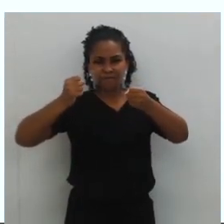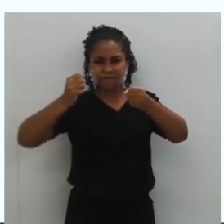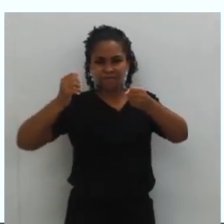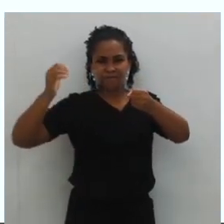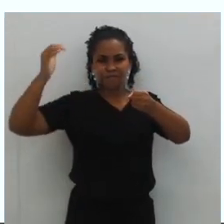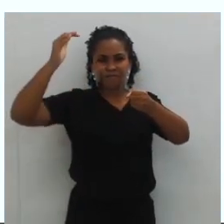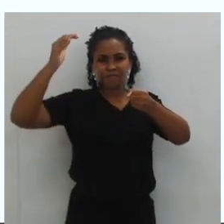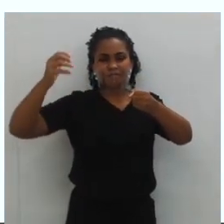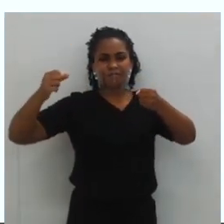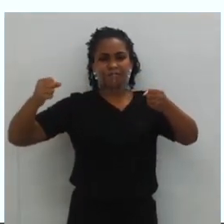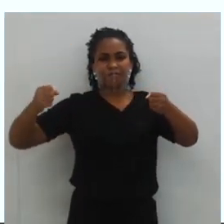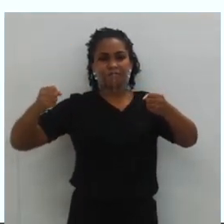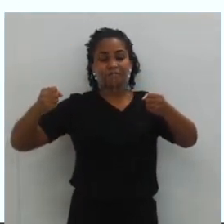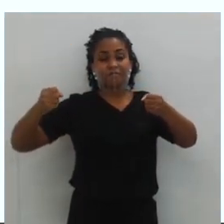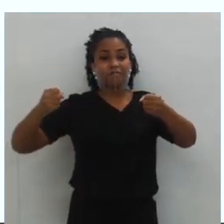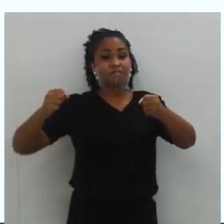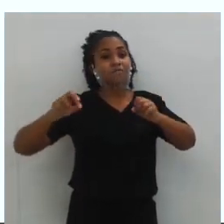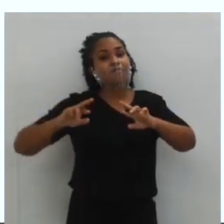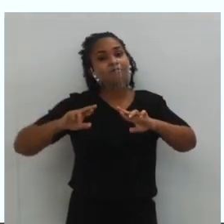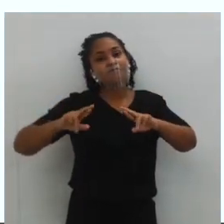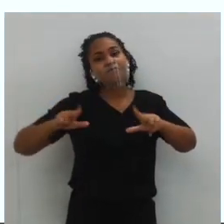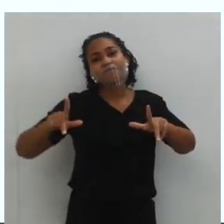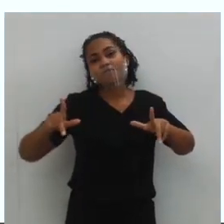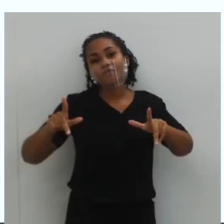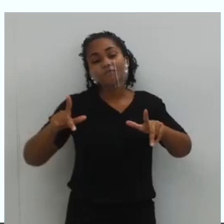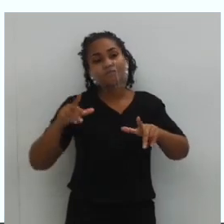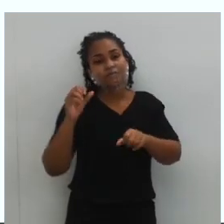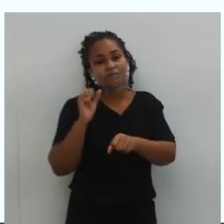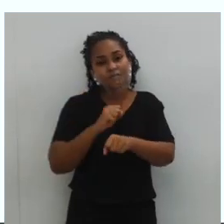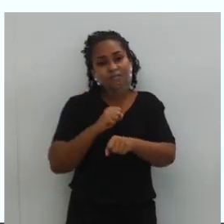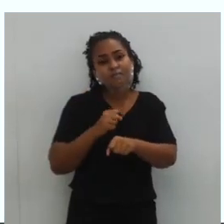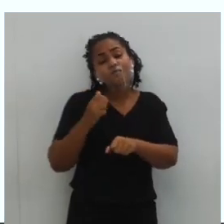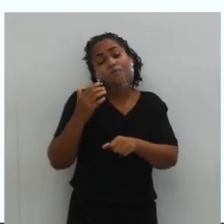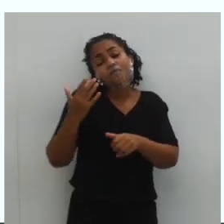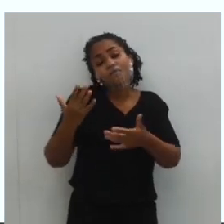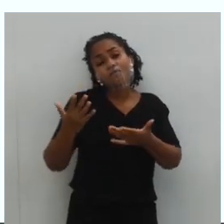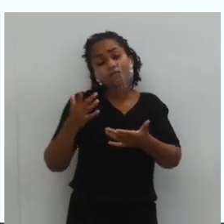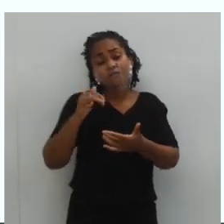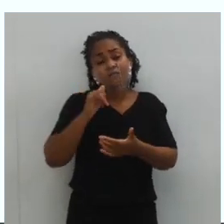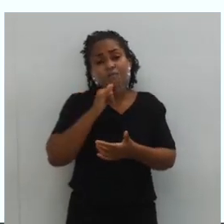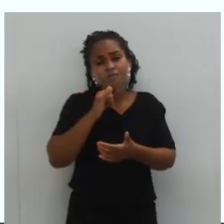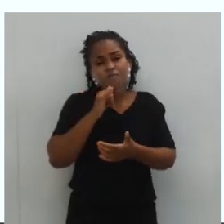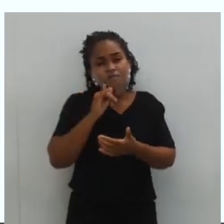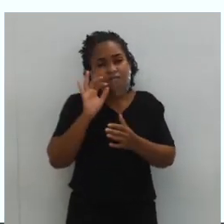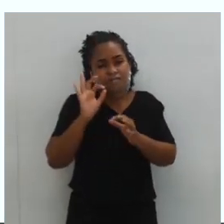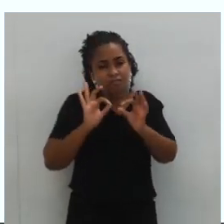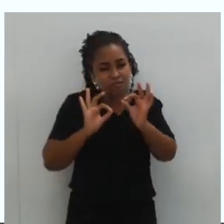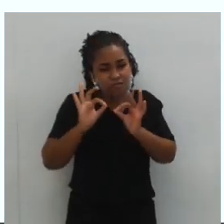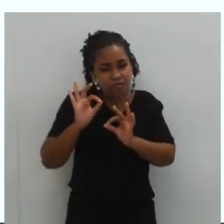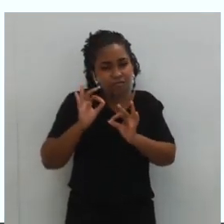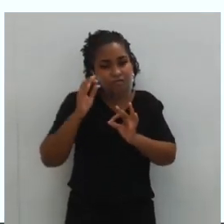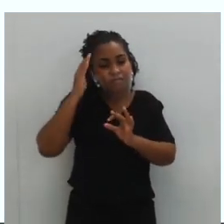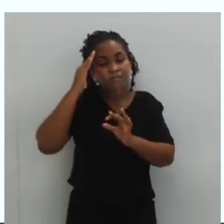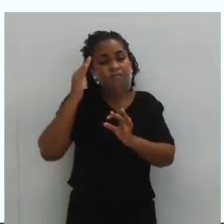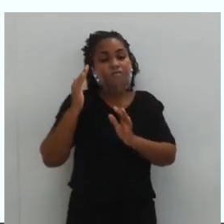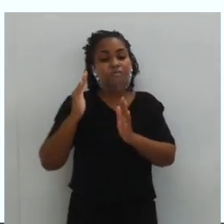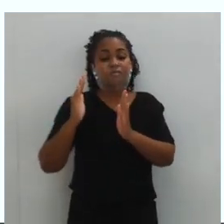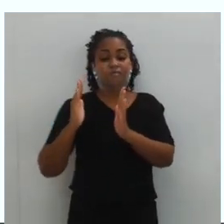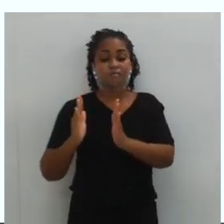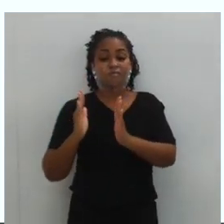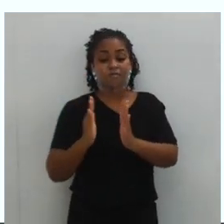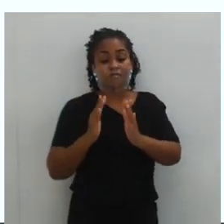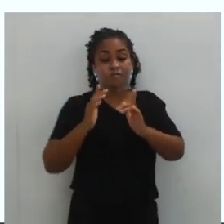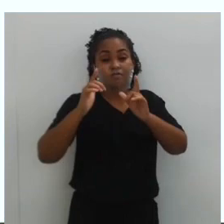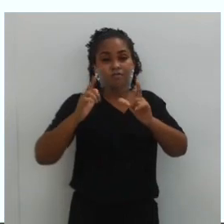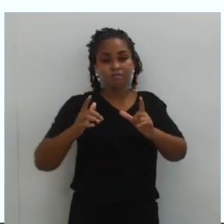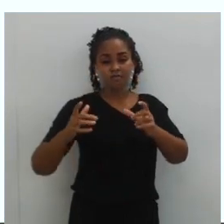com a mão mais afastada. Mas são cenas, coisas de segundo, então que o continuista tinha que saber até mais ou menos em que